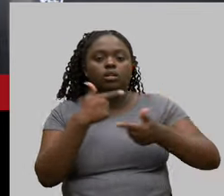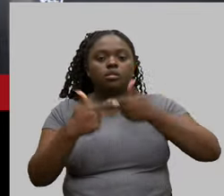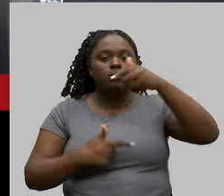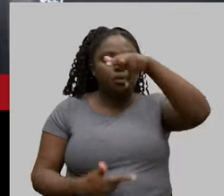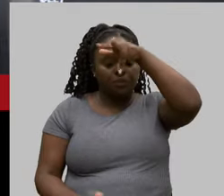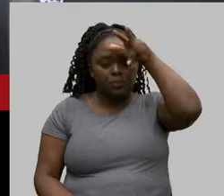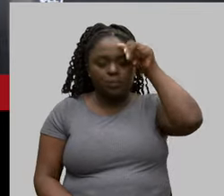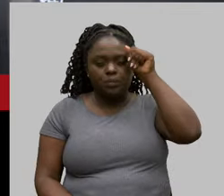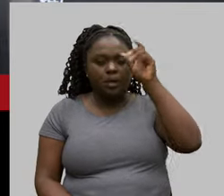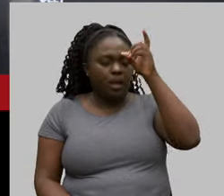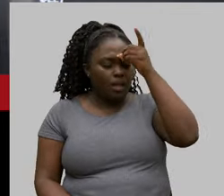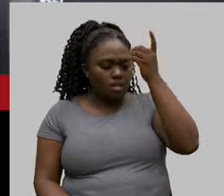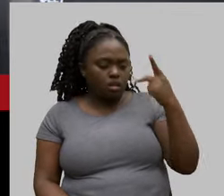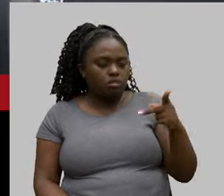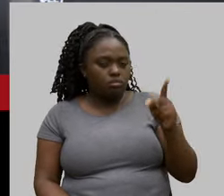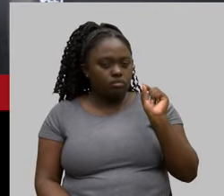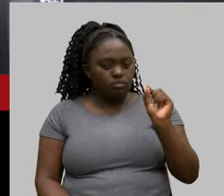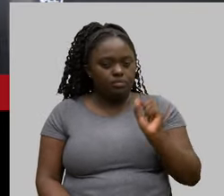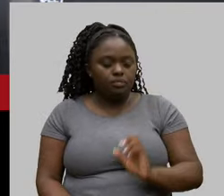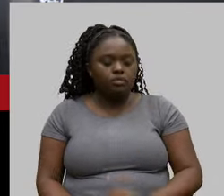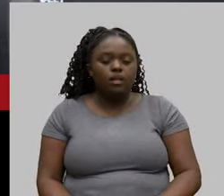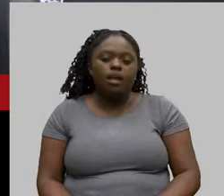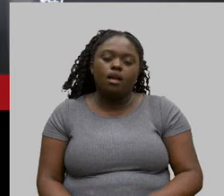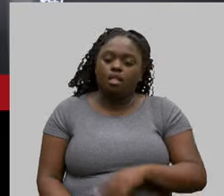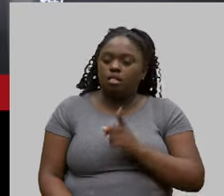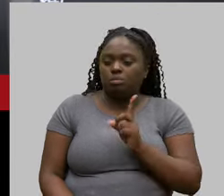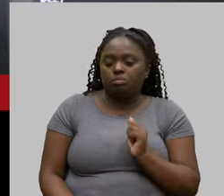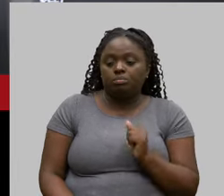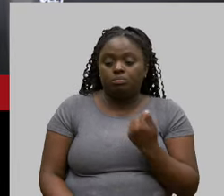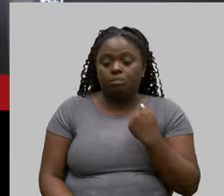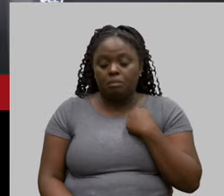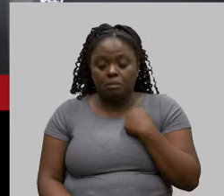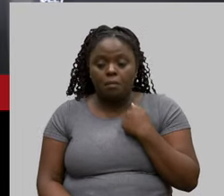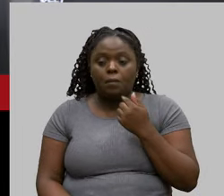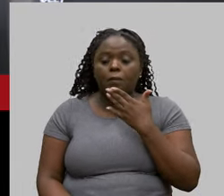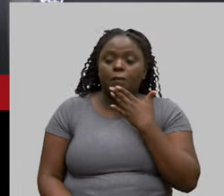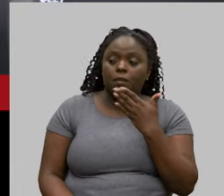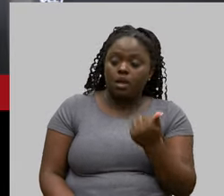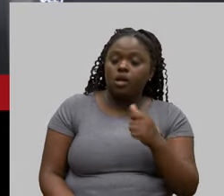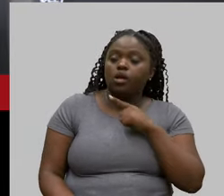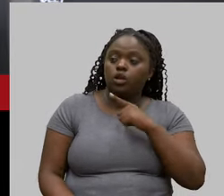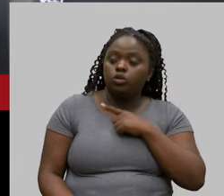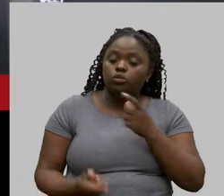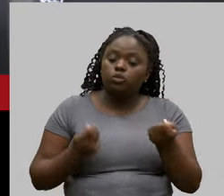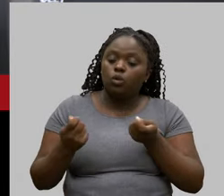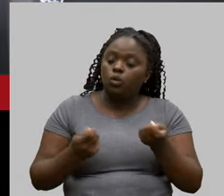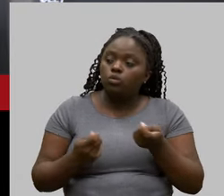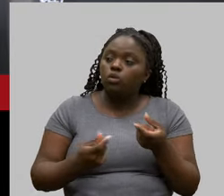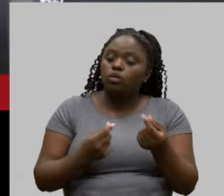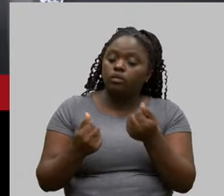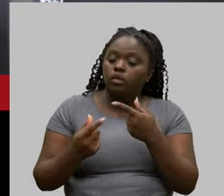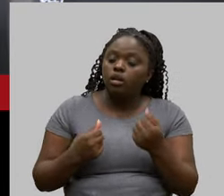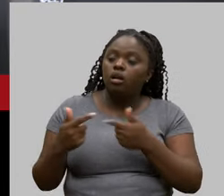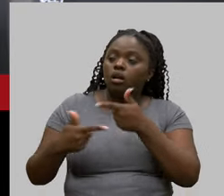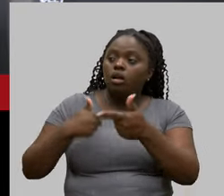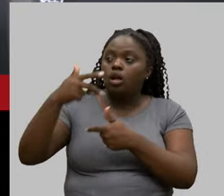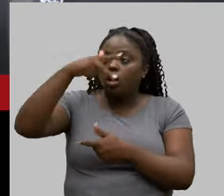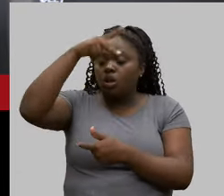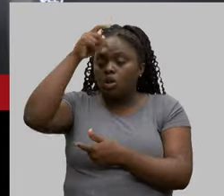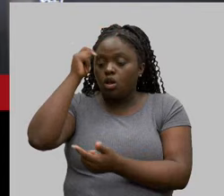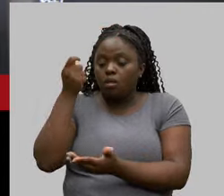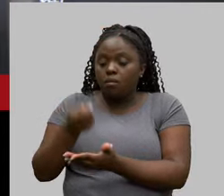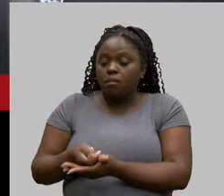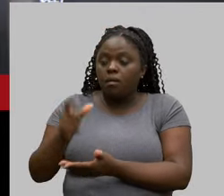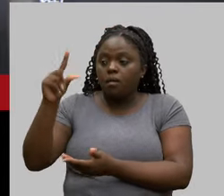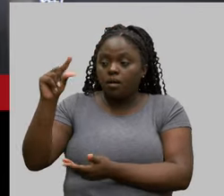dele naquele momento não eu prefiro ter uma estabilidade financeira o serviço público vai me pagar menos mas eu